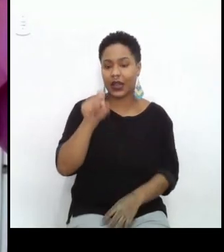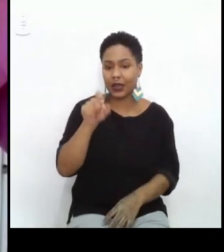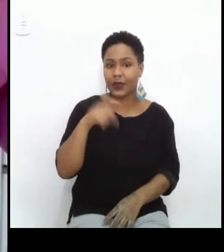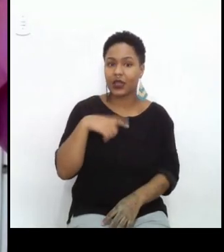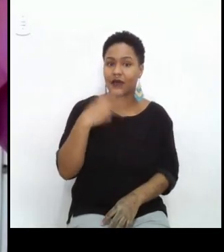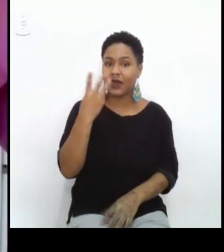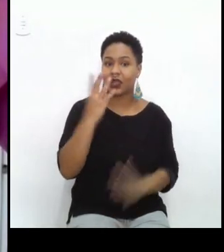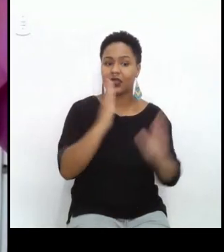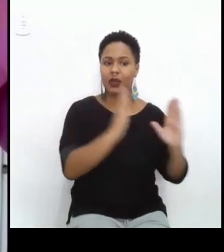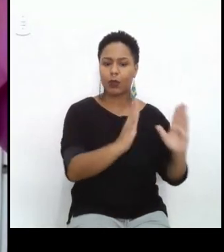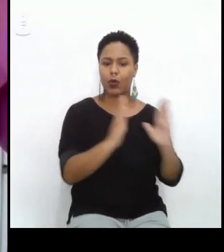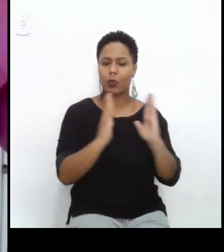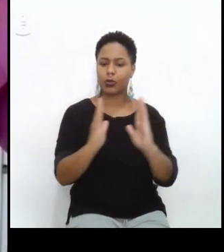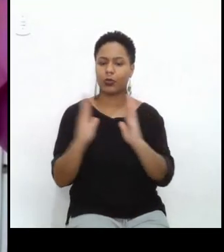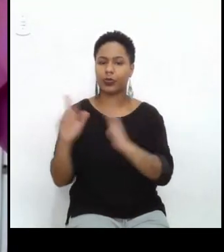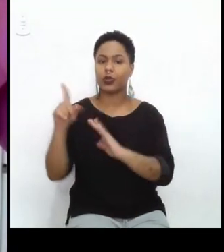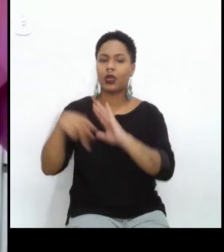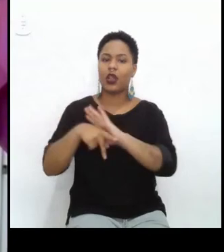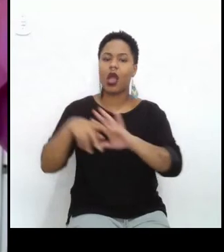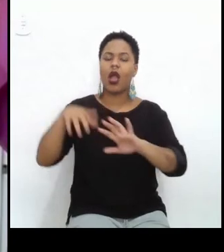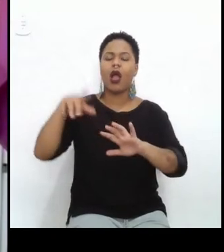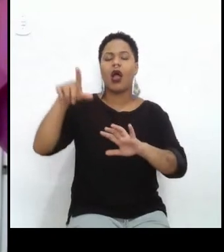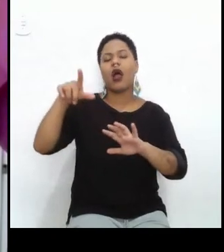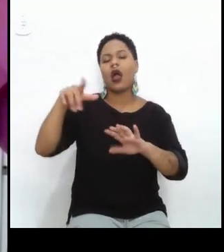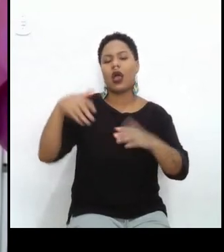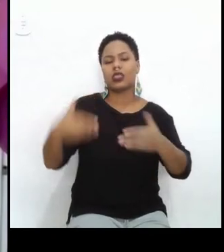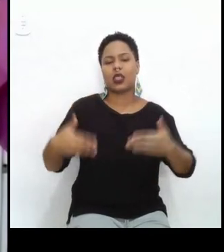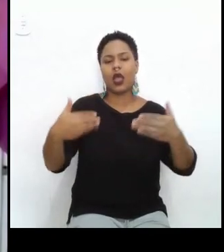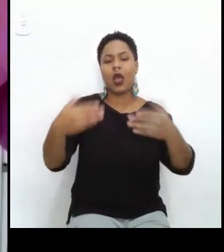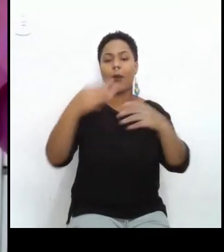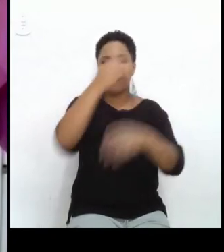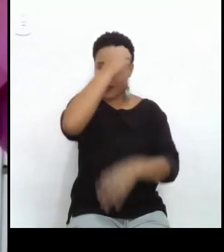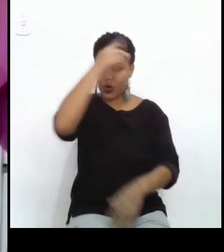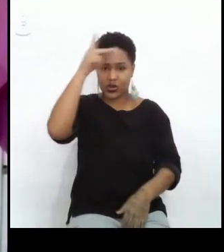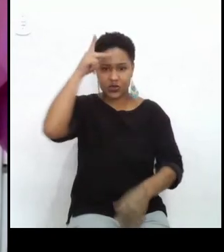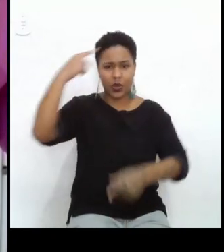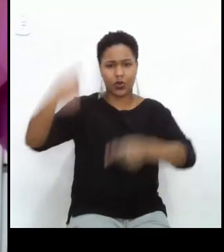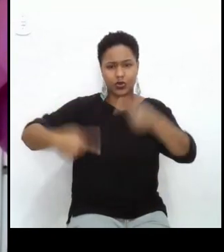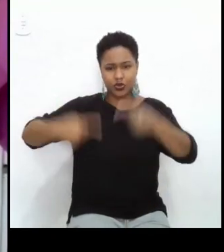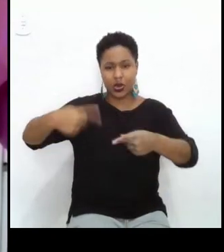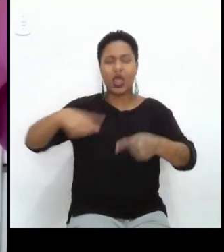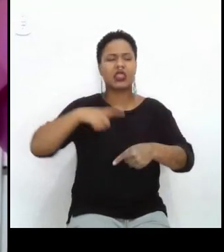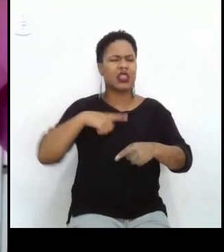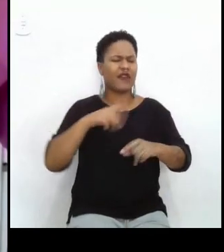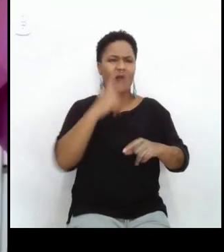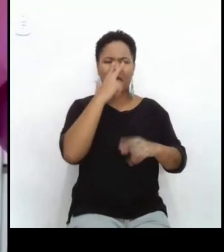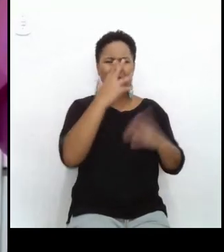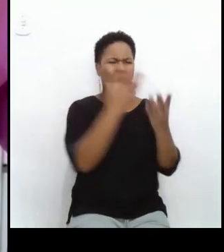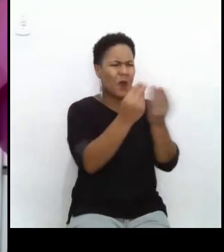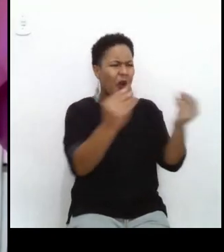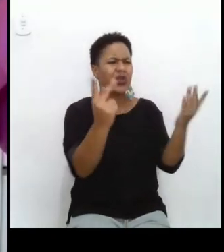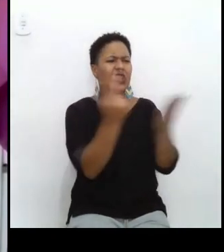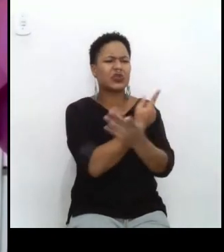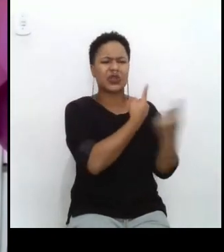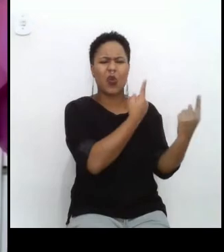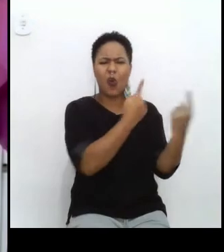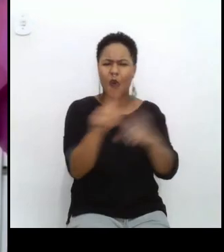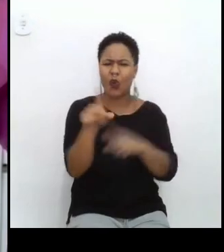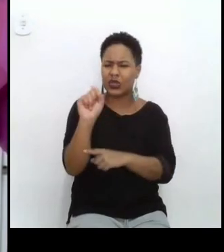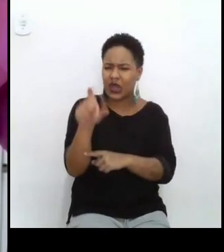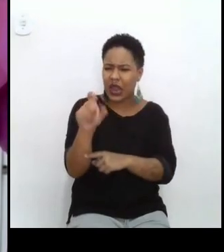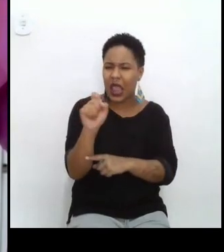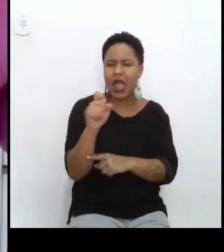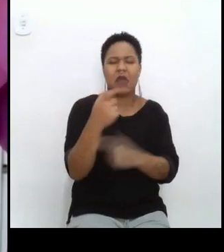sessões na Câmara Municipal discutindo sobre o projeto foi um som de leite por fobia por um show deles com fobia Como está o fundamentalismo